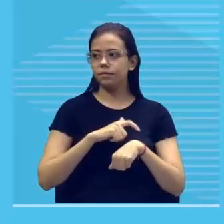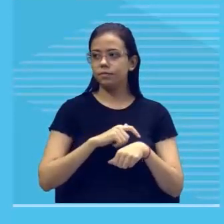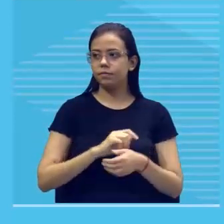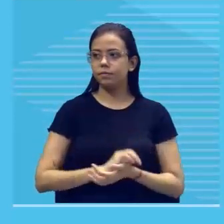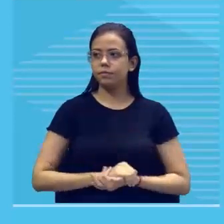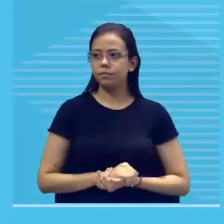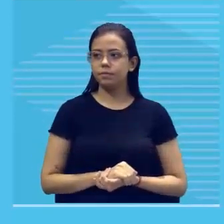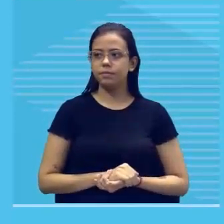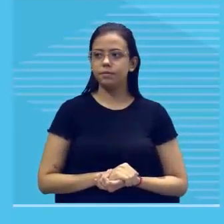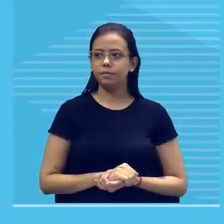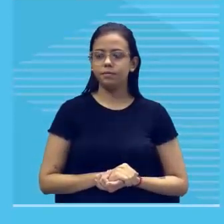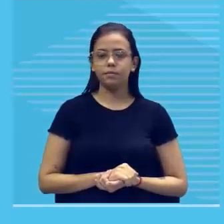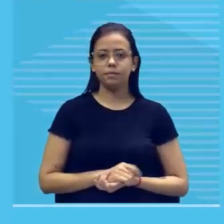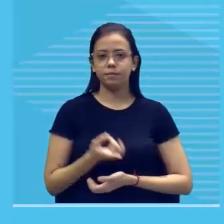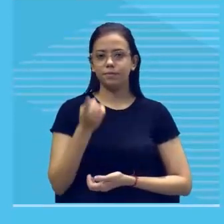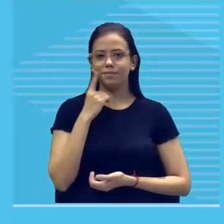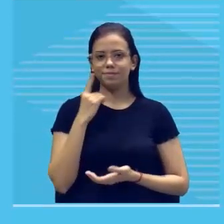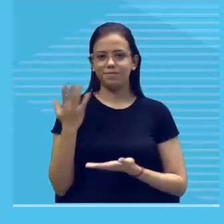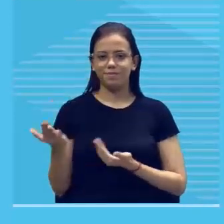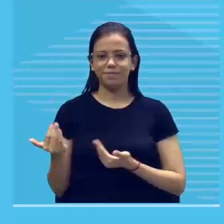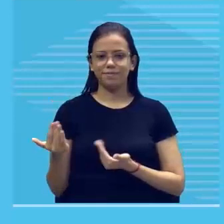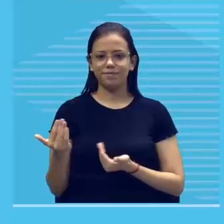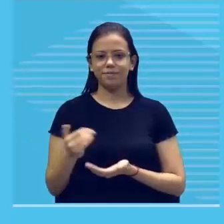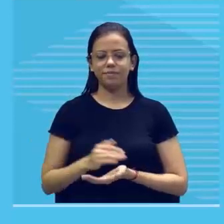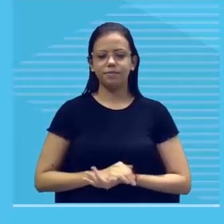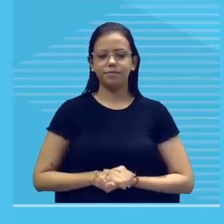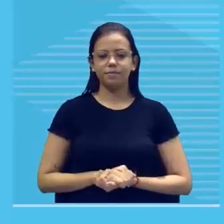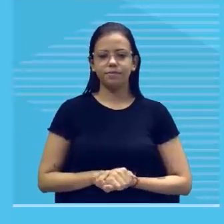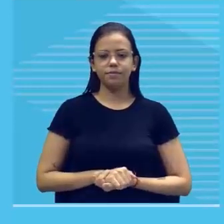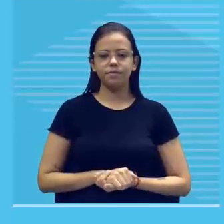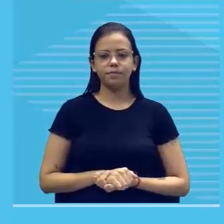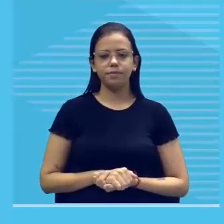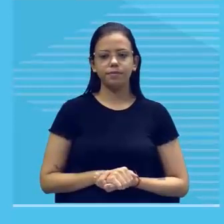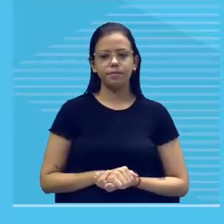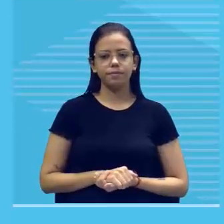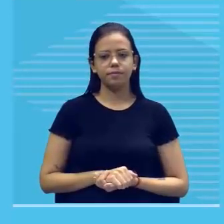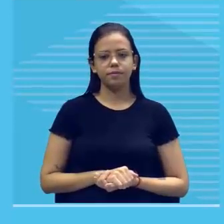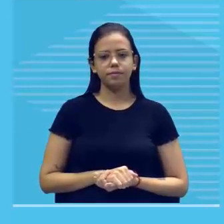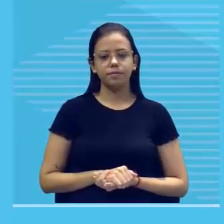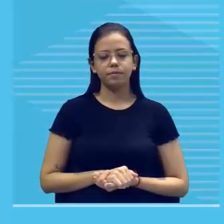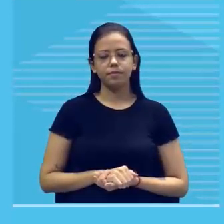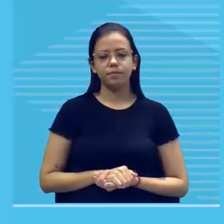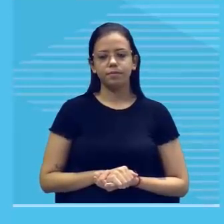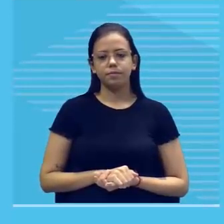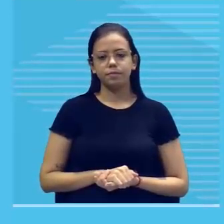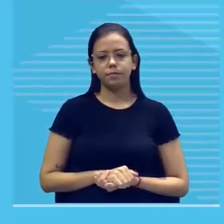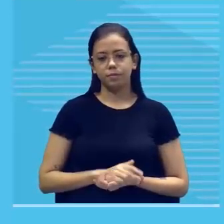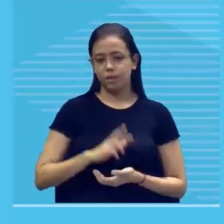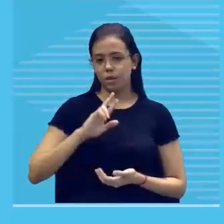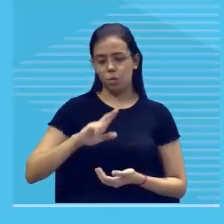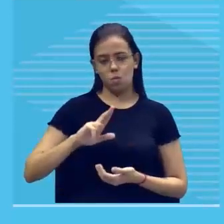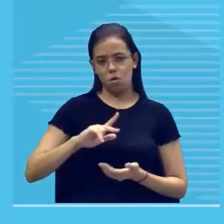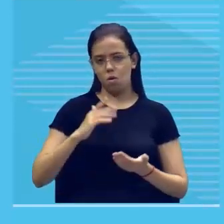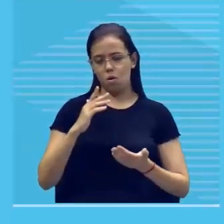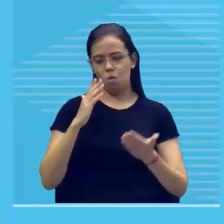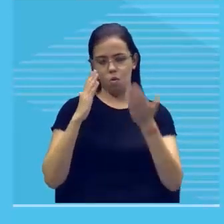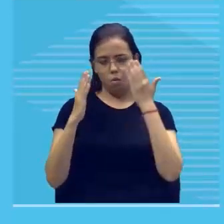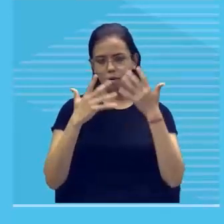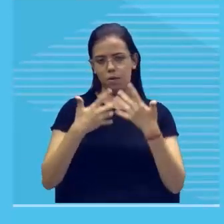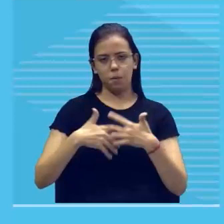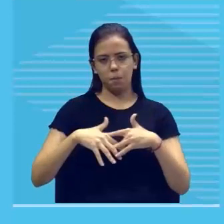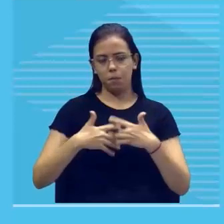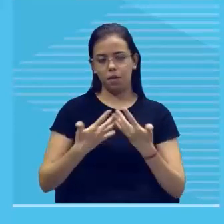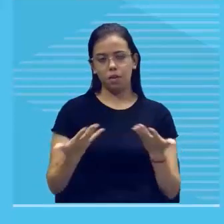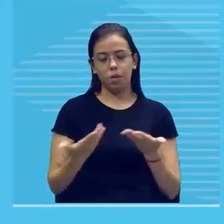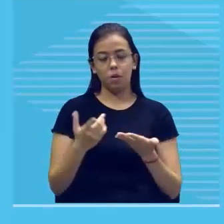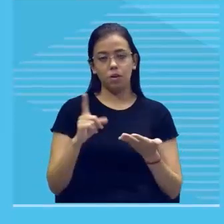vai Javé né eu não vou comparar com máquinas agora lembra que foi